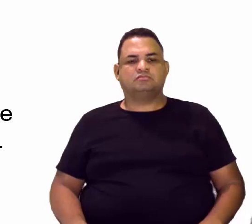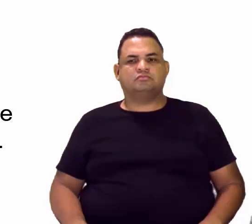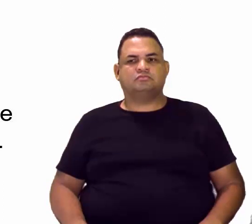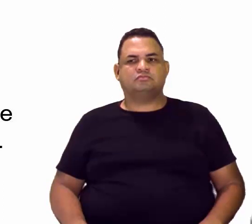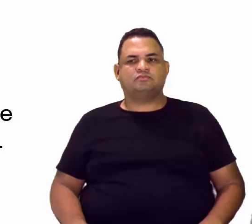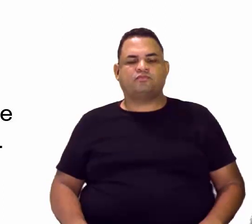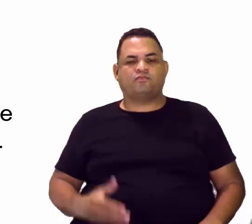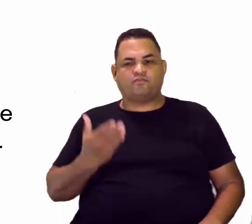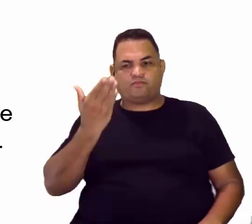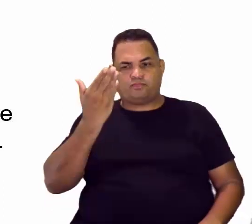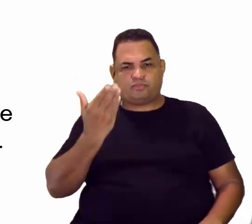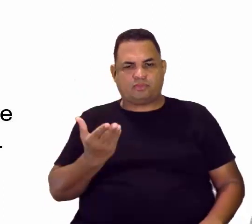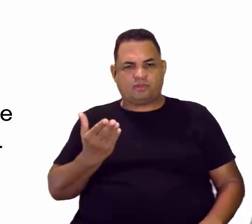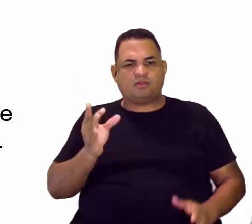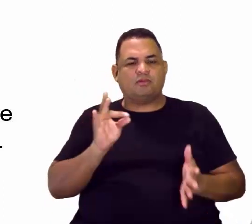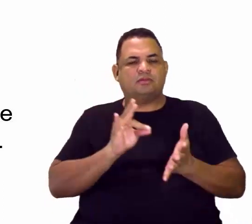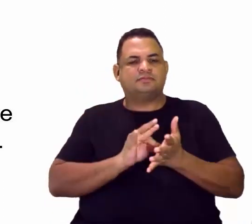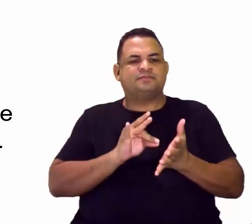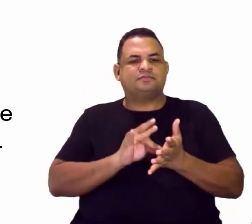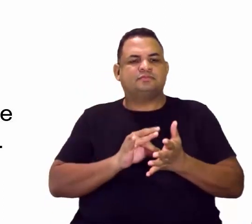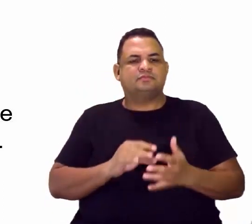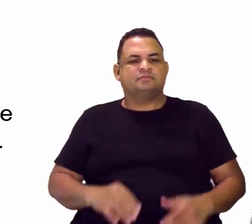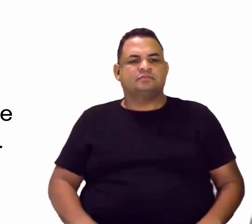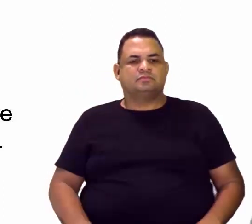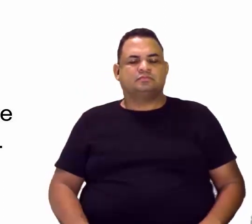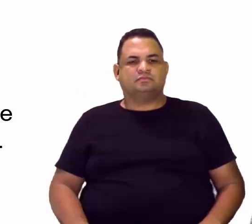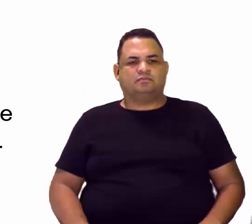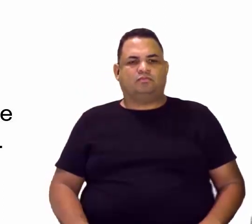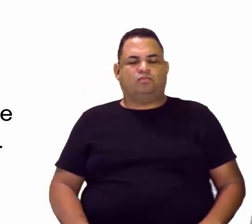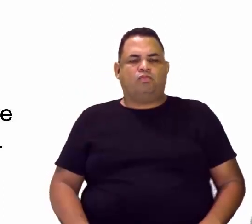assim, realmente,